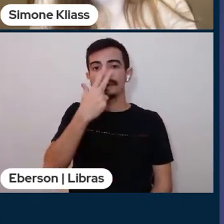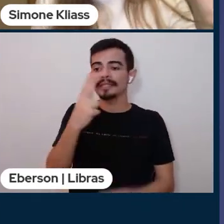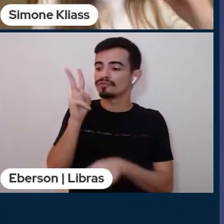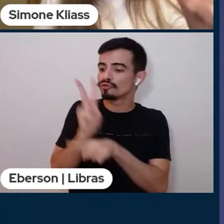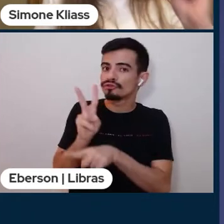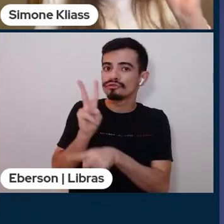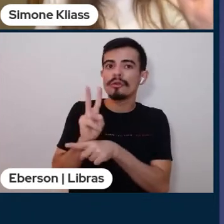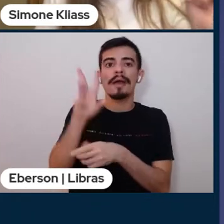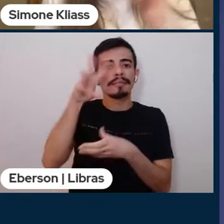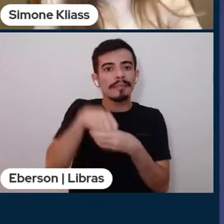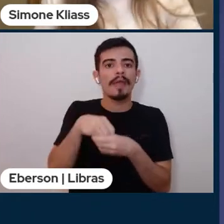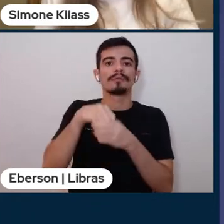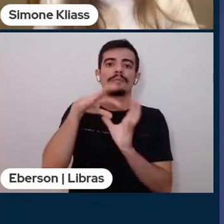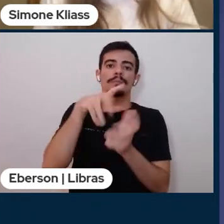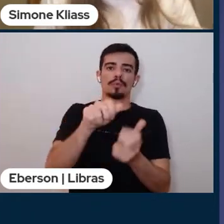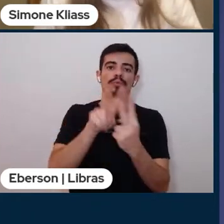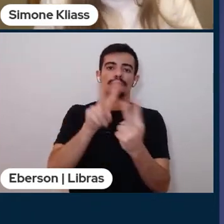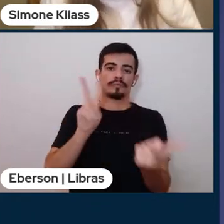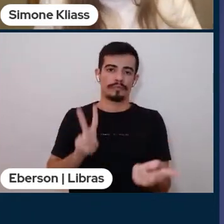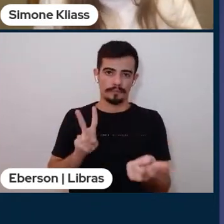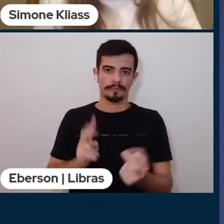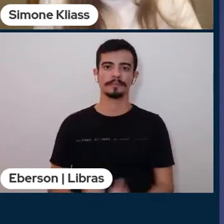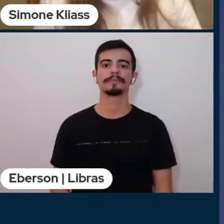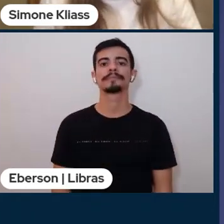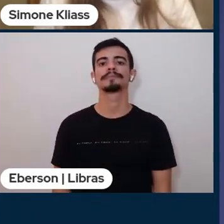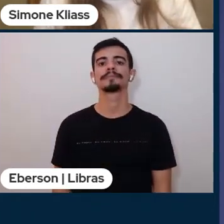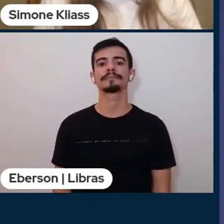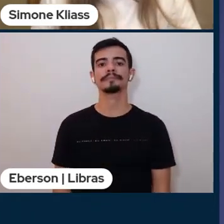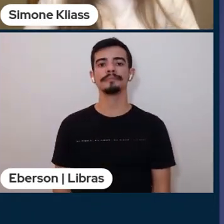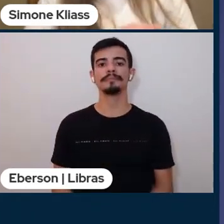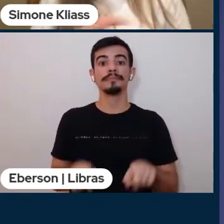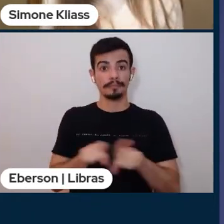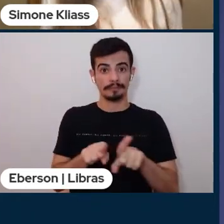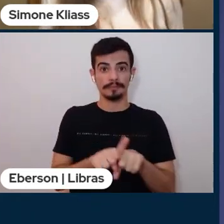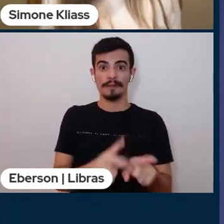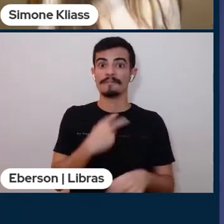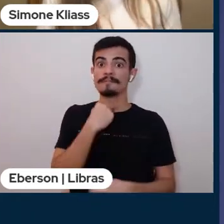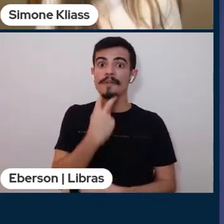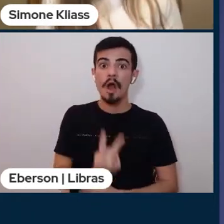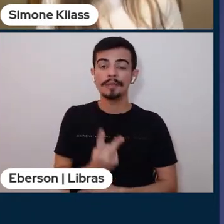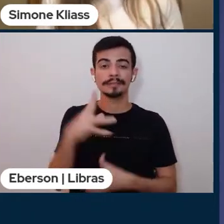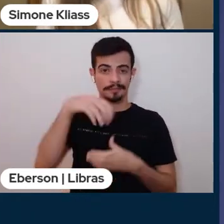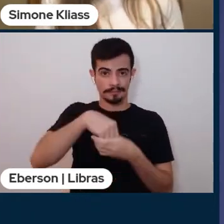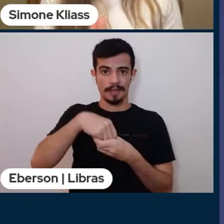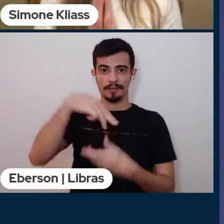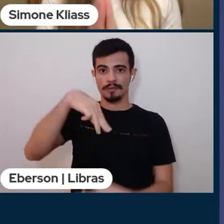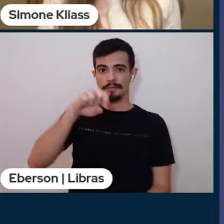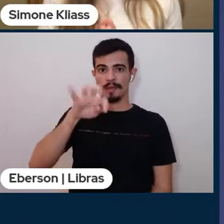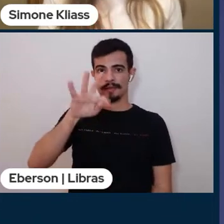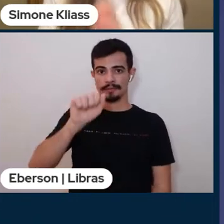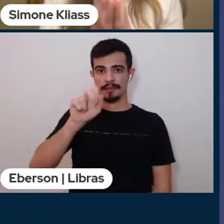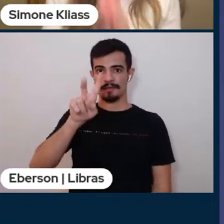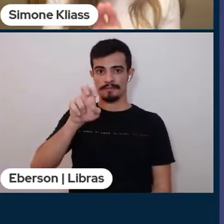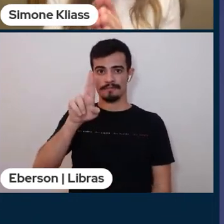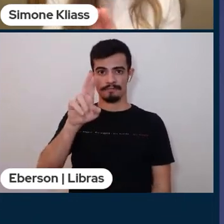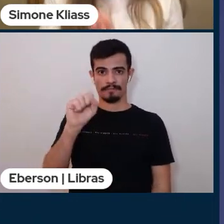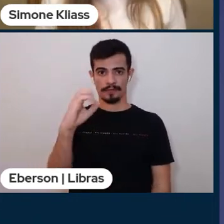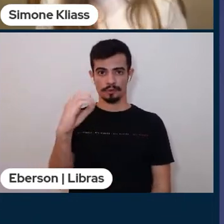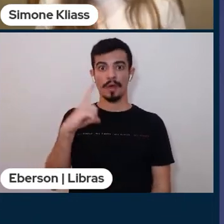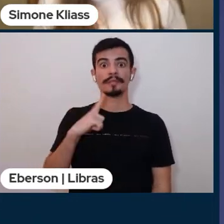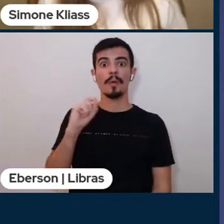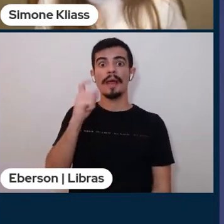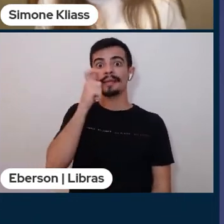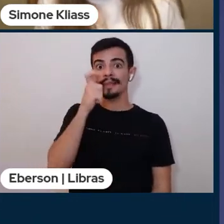digital aprofundando um pouquinho mais a relação da voz no metaverso o mercado que está crescendo muito e é muito interessante para